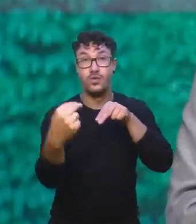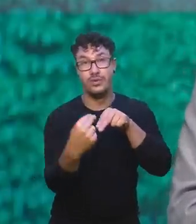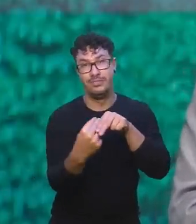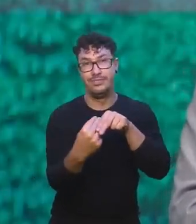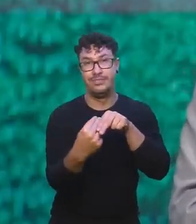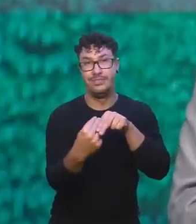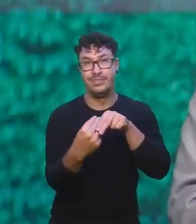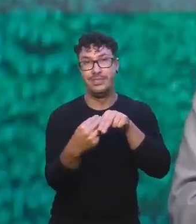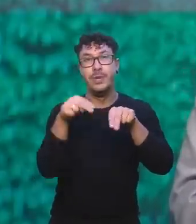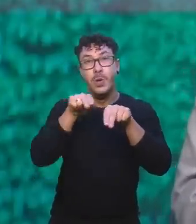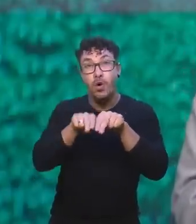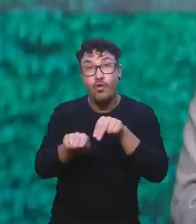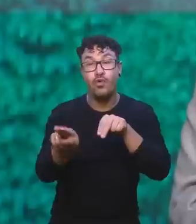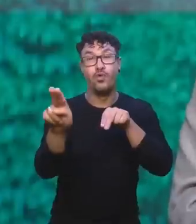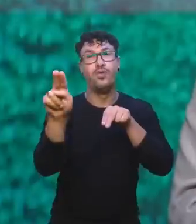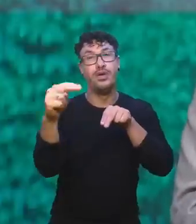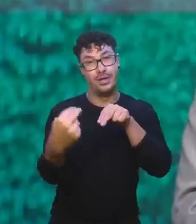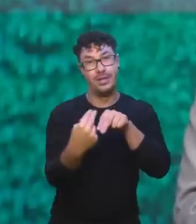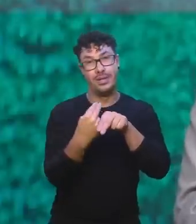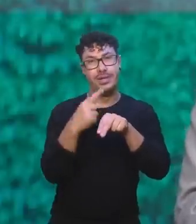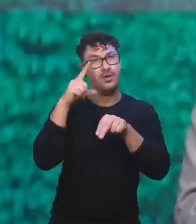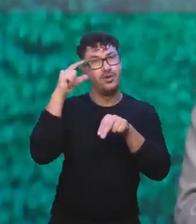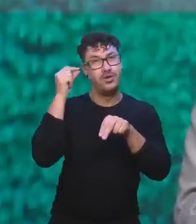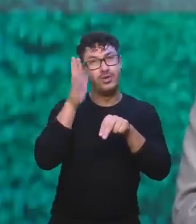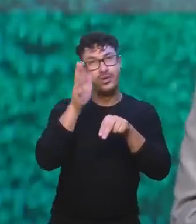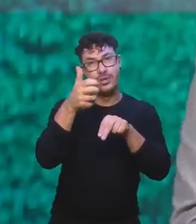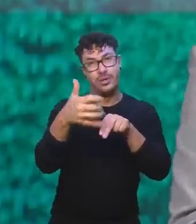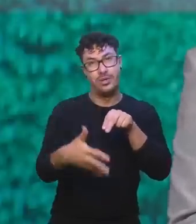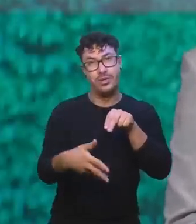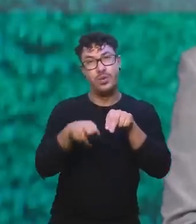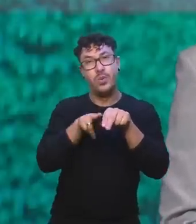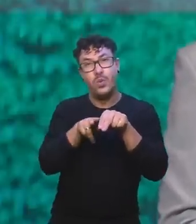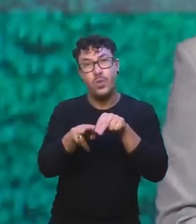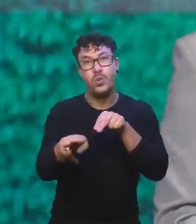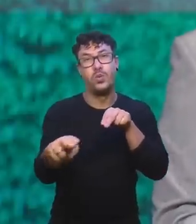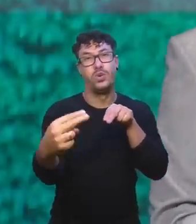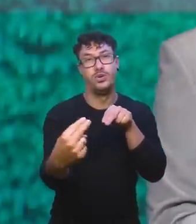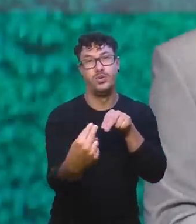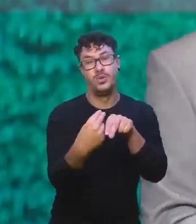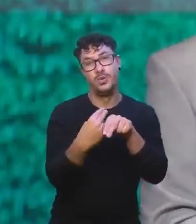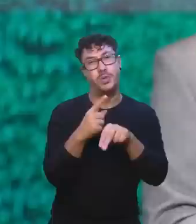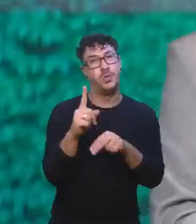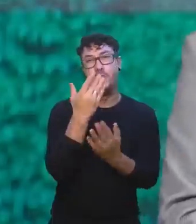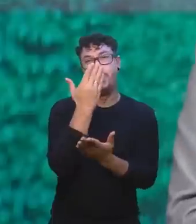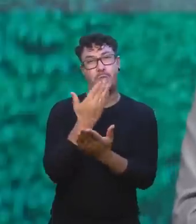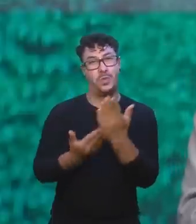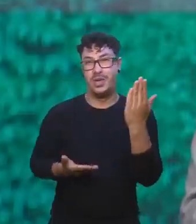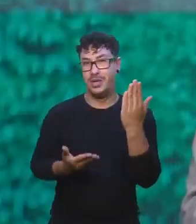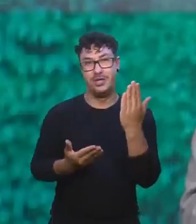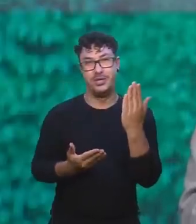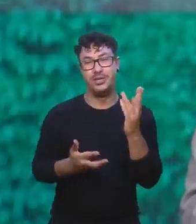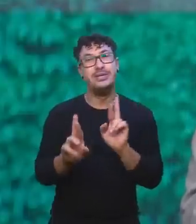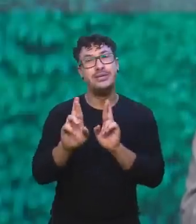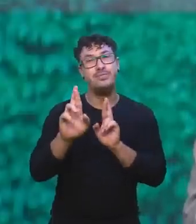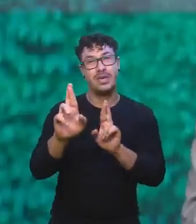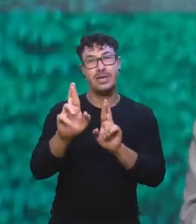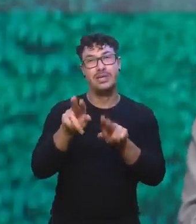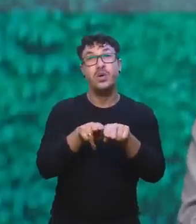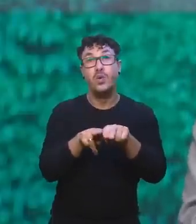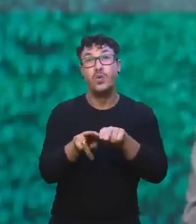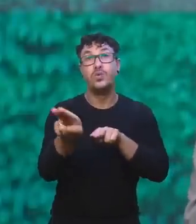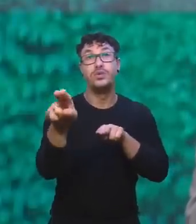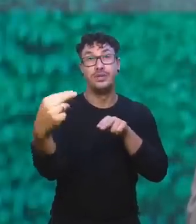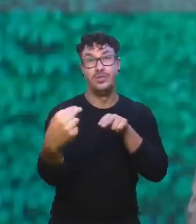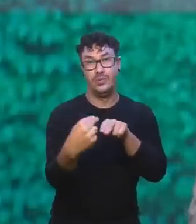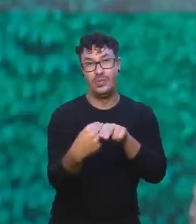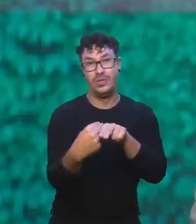Ugolino. Vai reencarnar e vai se modificar. Então nós não perdemos o idealismo, não perdemos a esperança, mesmo diante